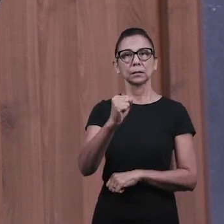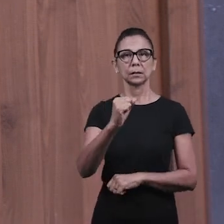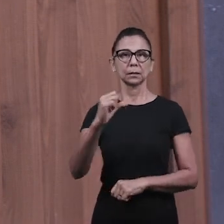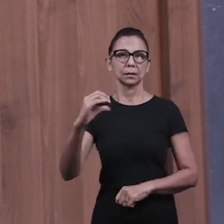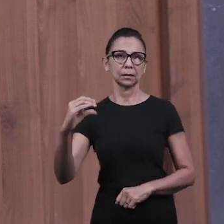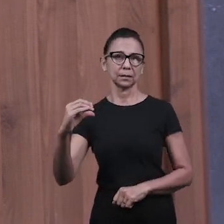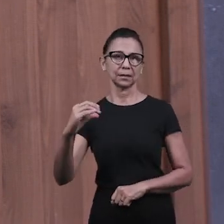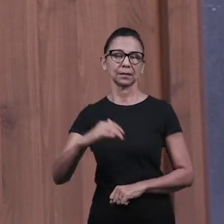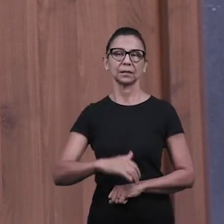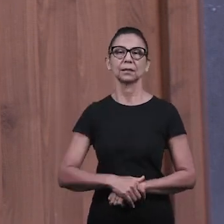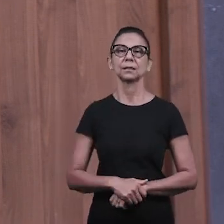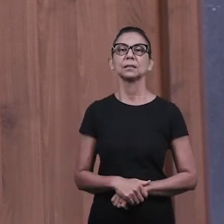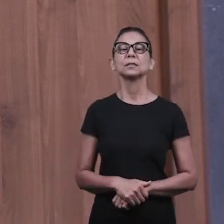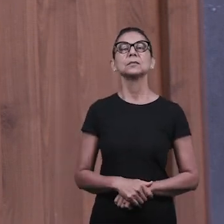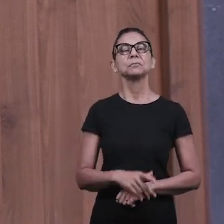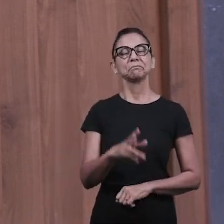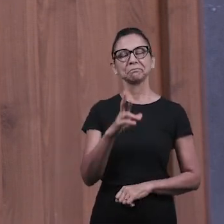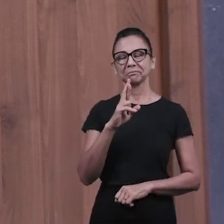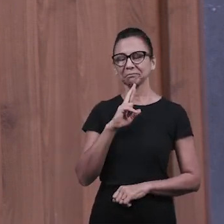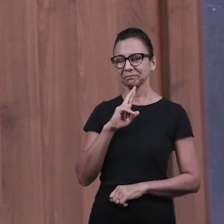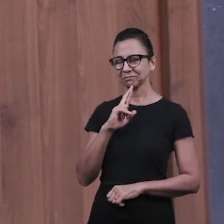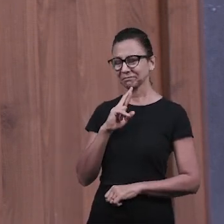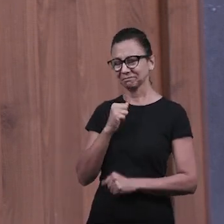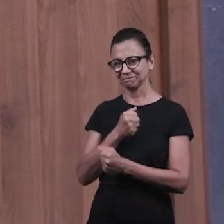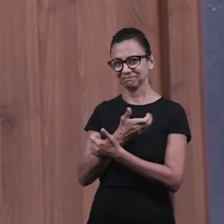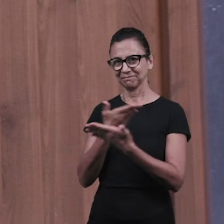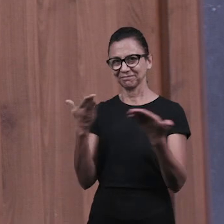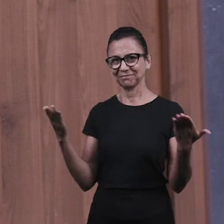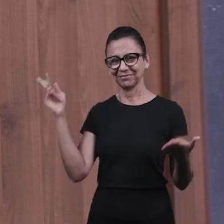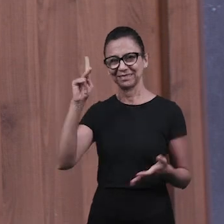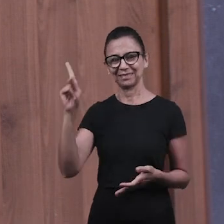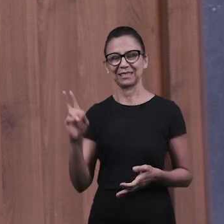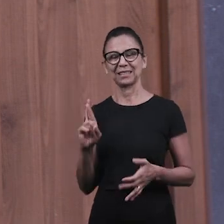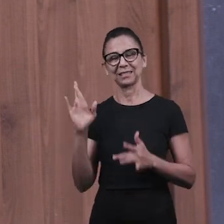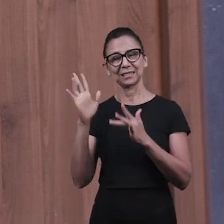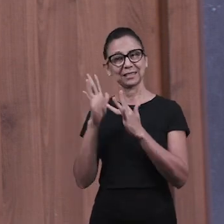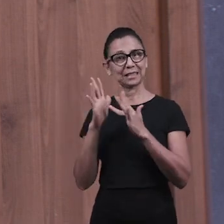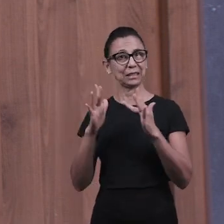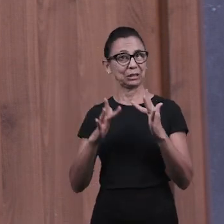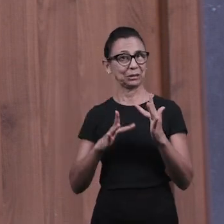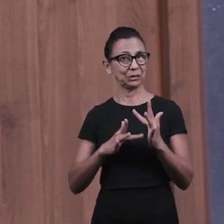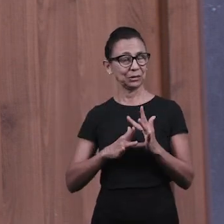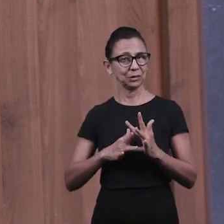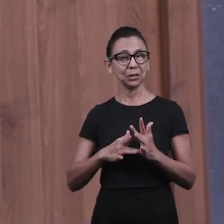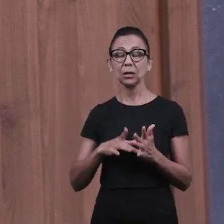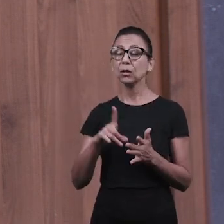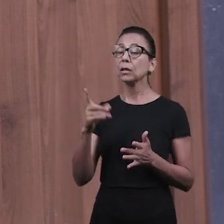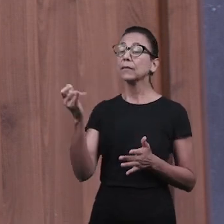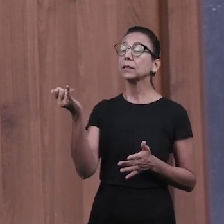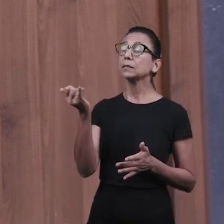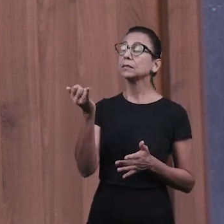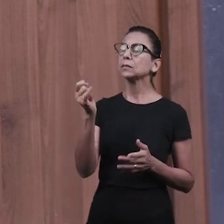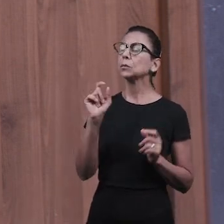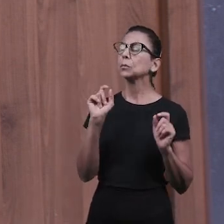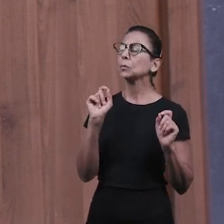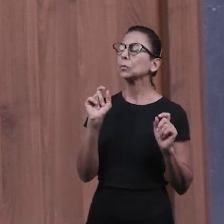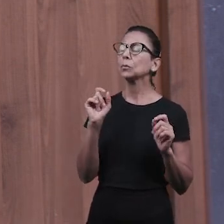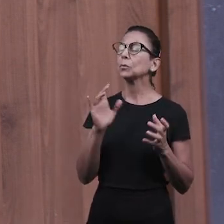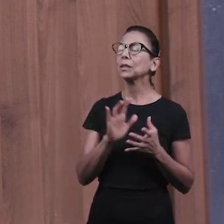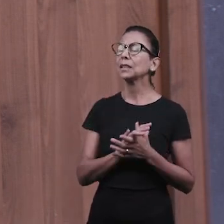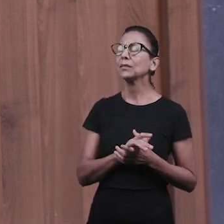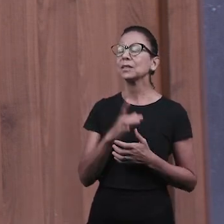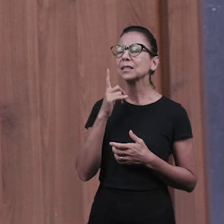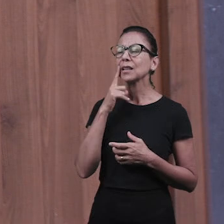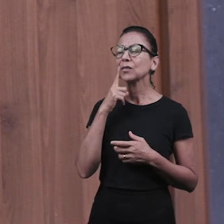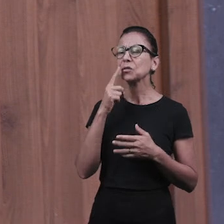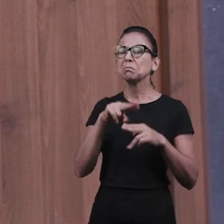Catarina. O Eduardo vai dar essa resposta. Eduardo, eu quero saudar você com a paz do Senhor e você vai nos dizer o que